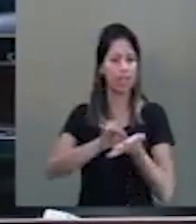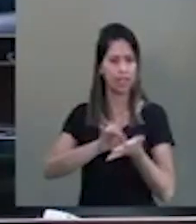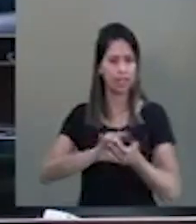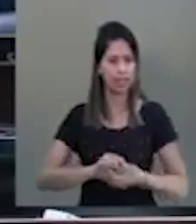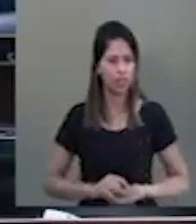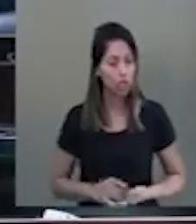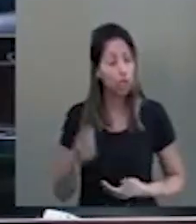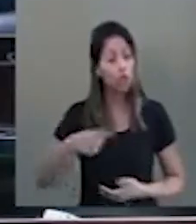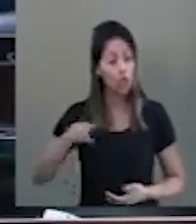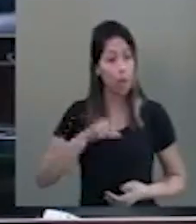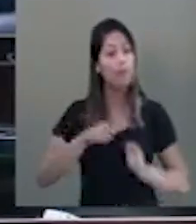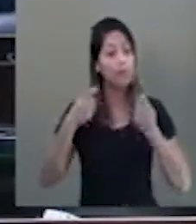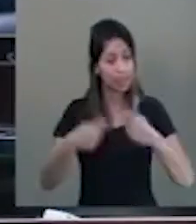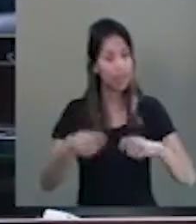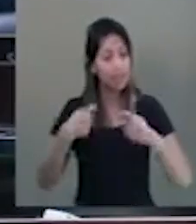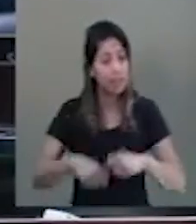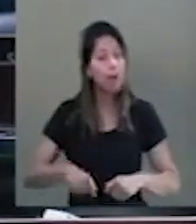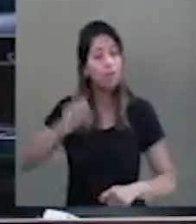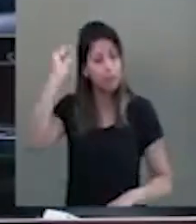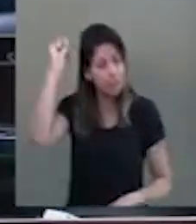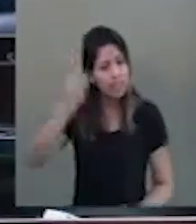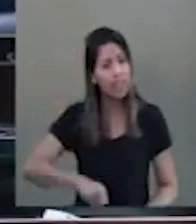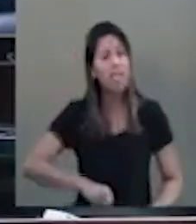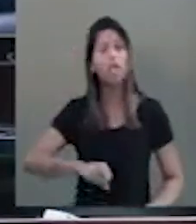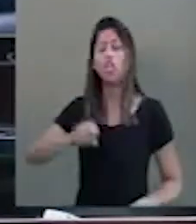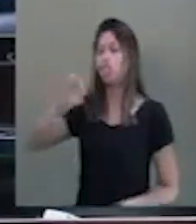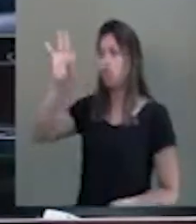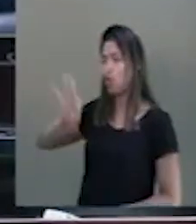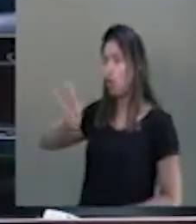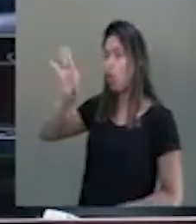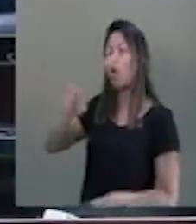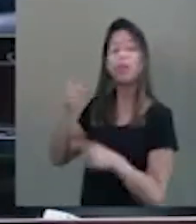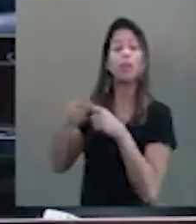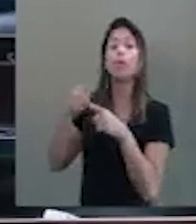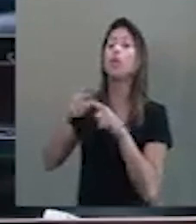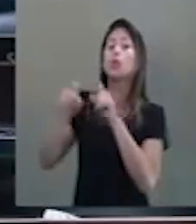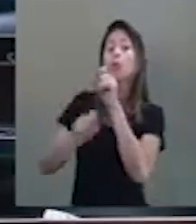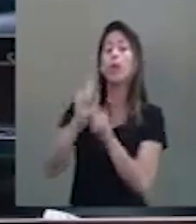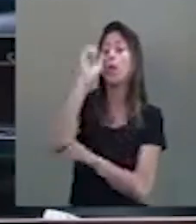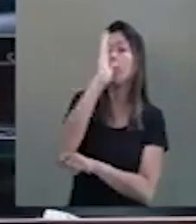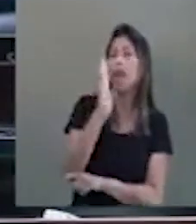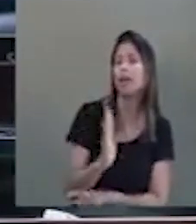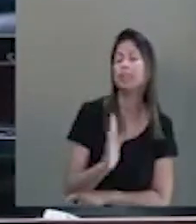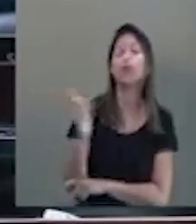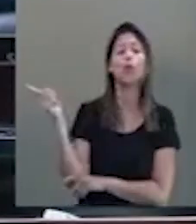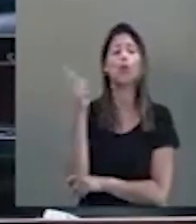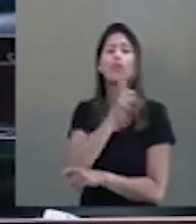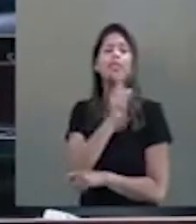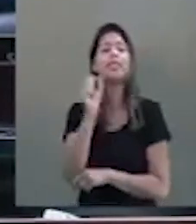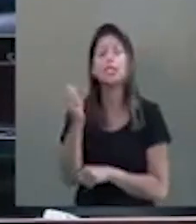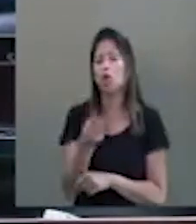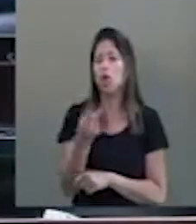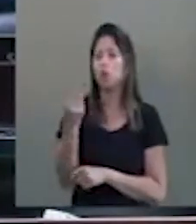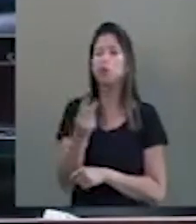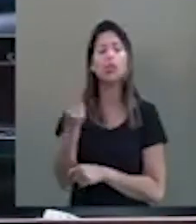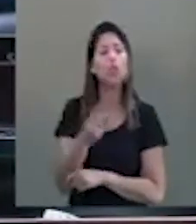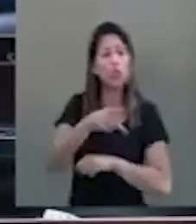Precisamos de cota sim, para que o Brasil deixe de ser o segundo país do mundo mais